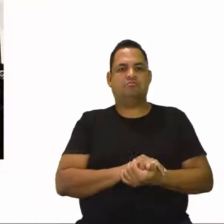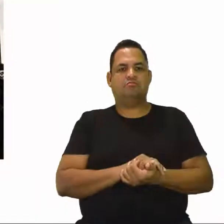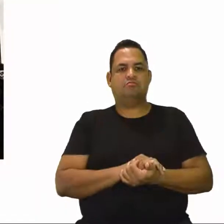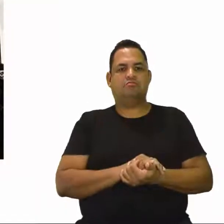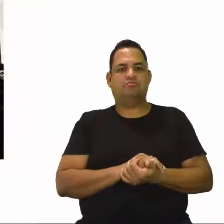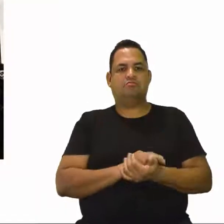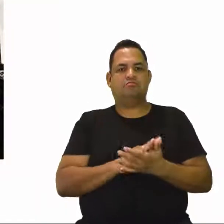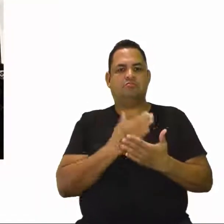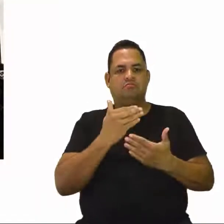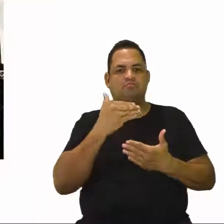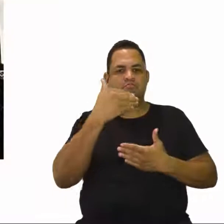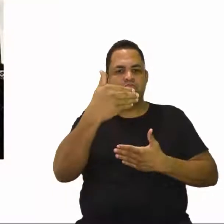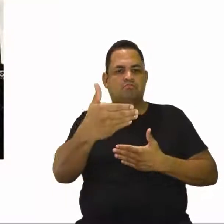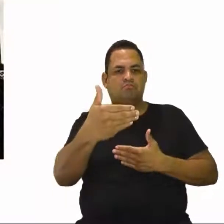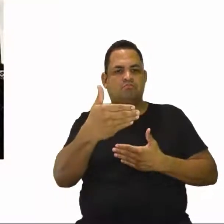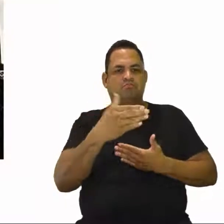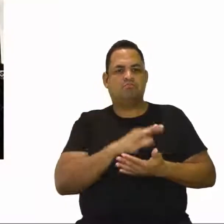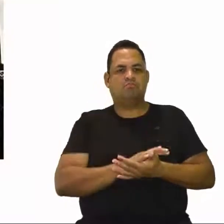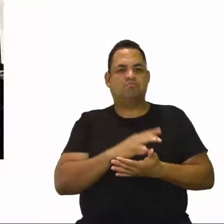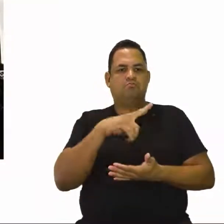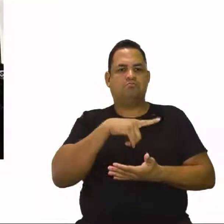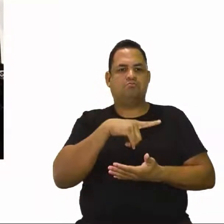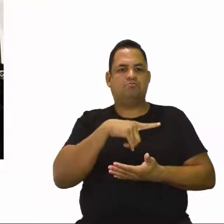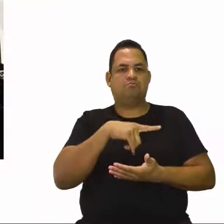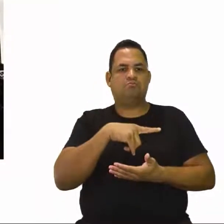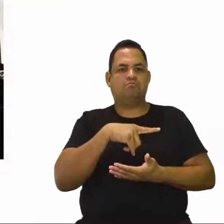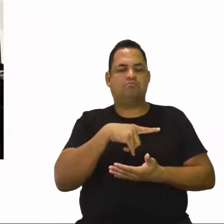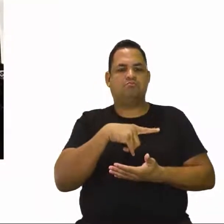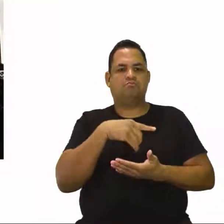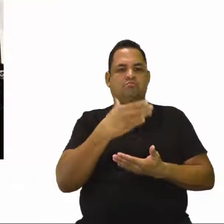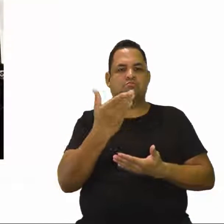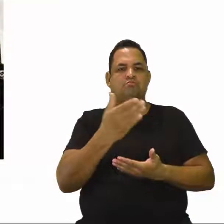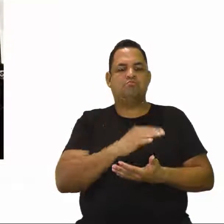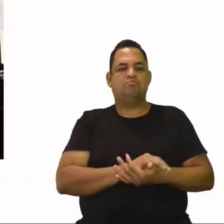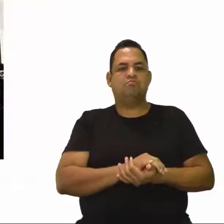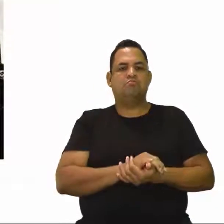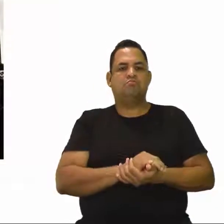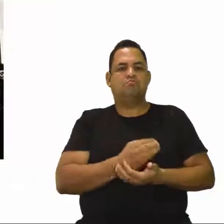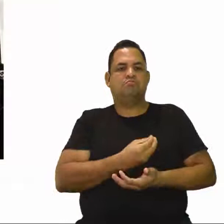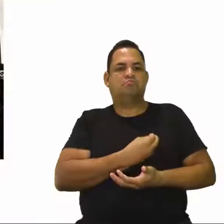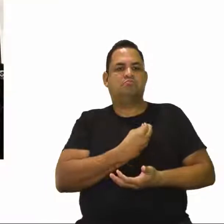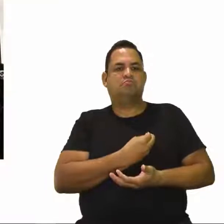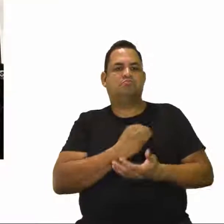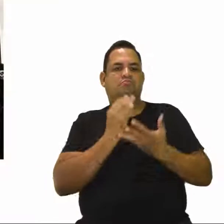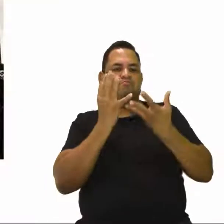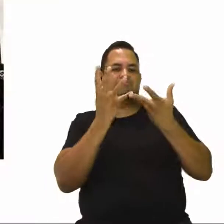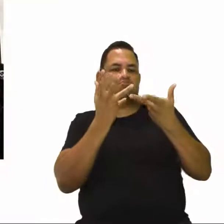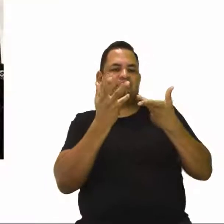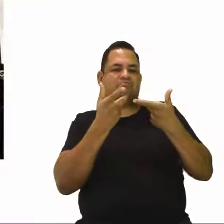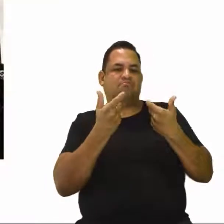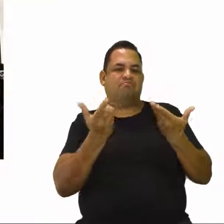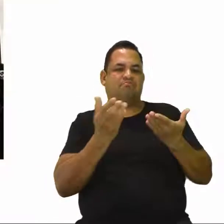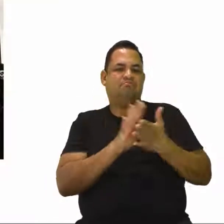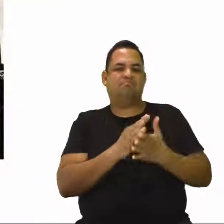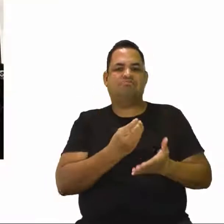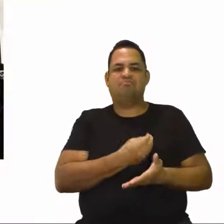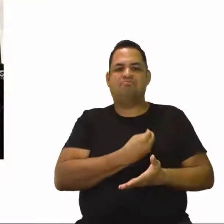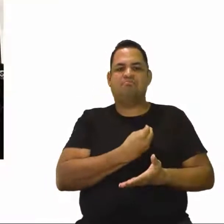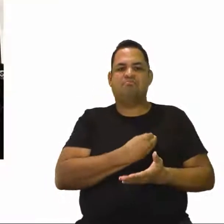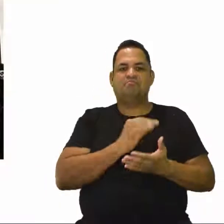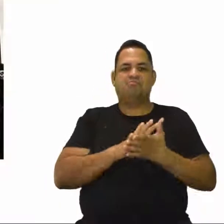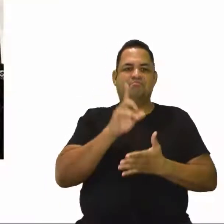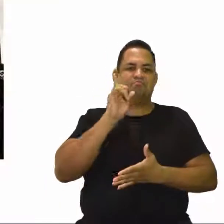o pano de fundo. Eu tenho aí a vida maravilhosa vivida